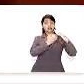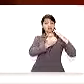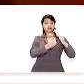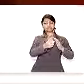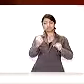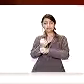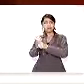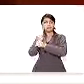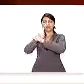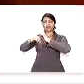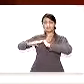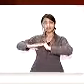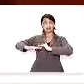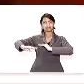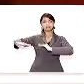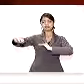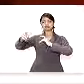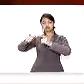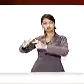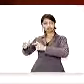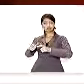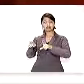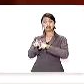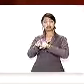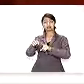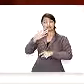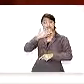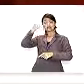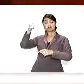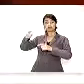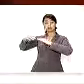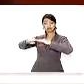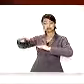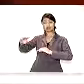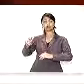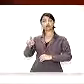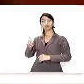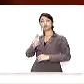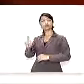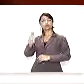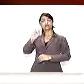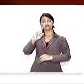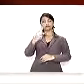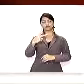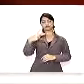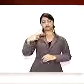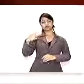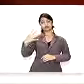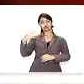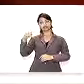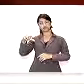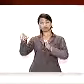pista pavimentação dos acostamentos e melhorias da SP 249 trecho de